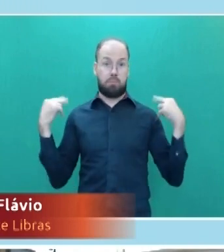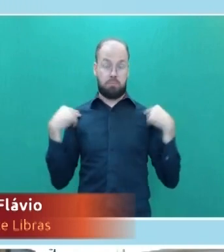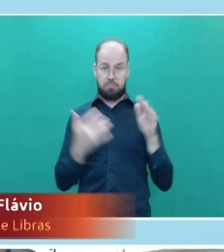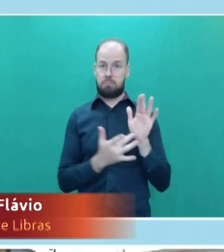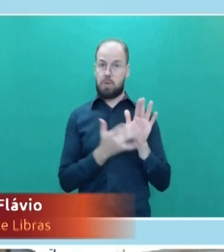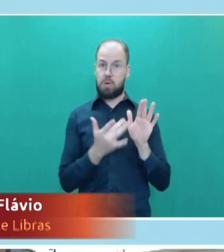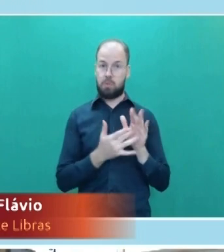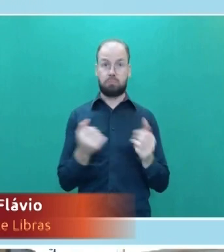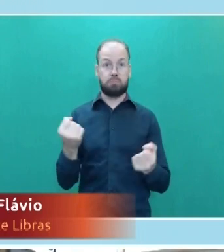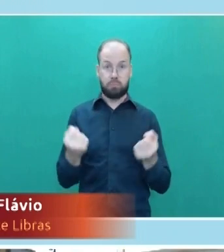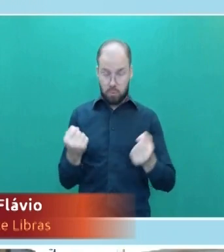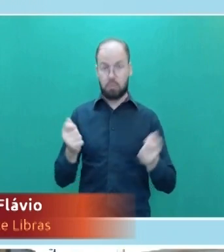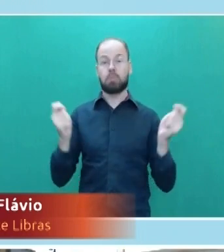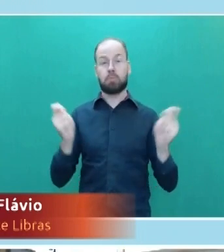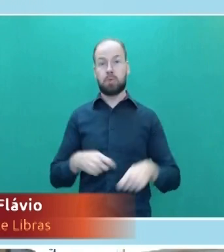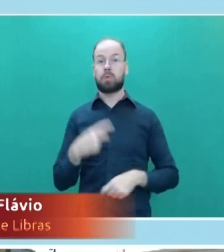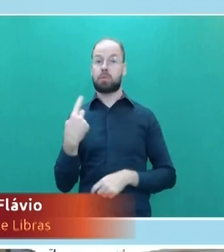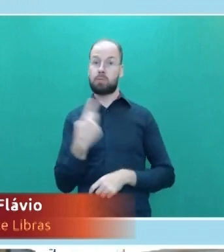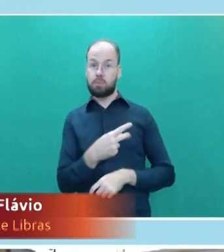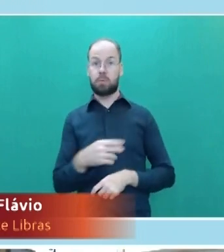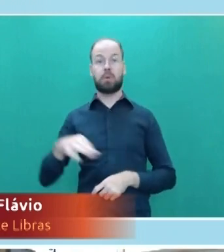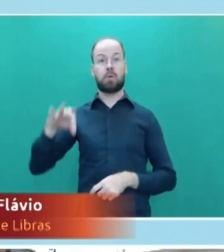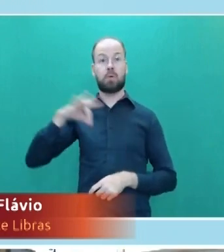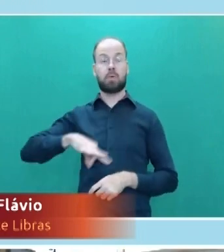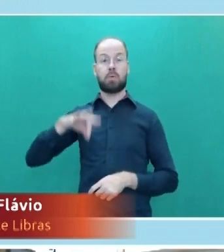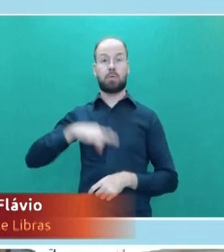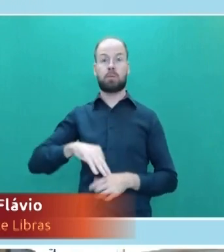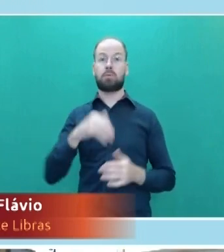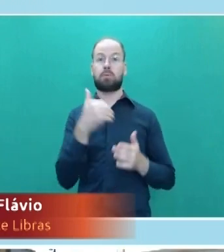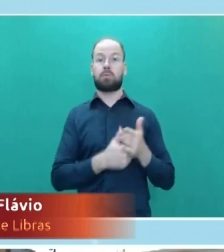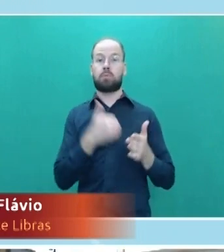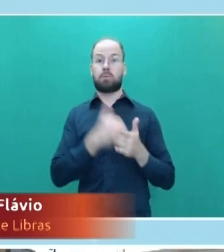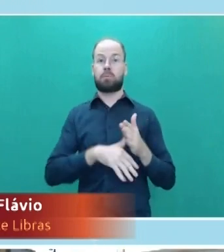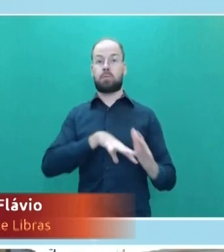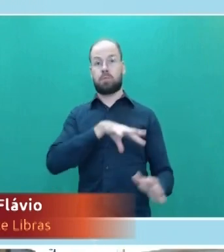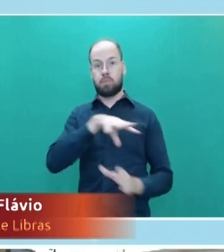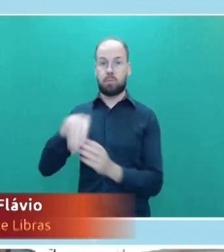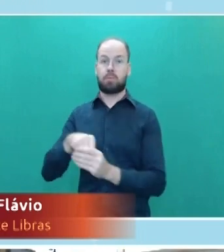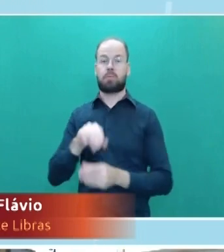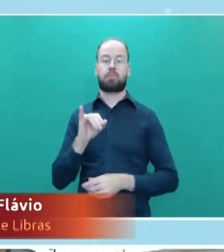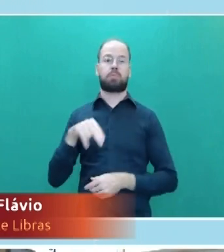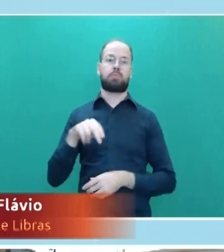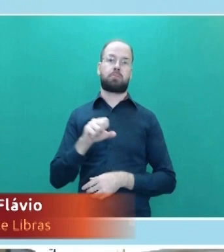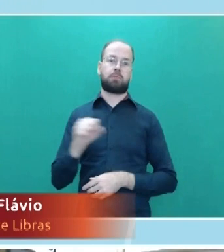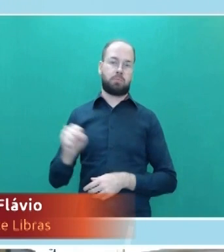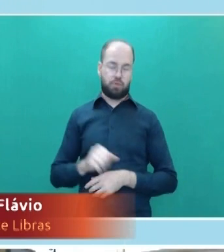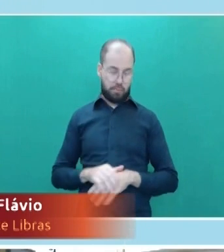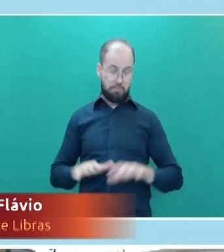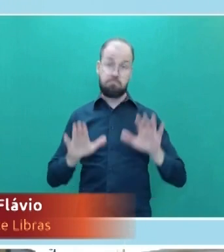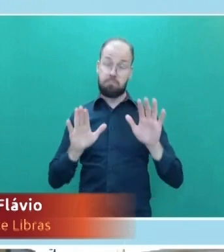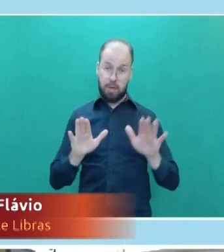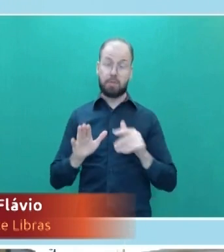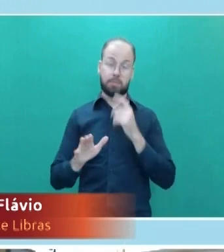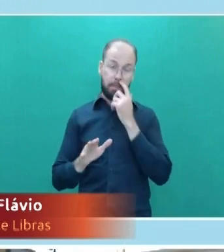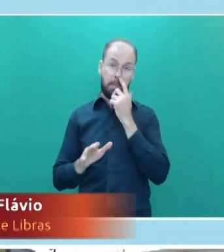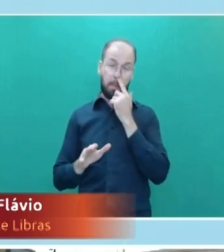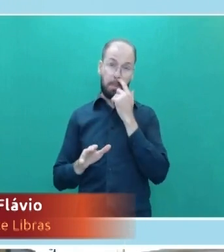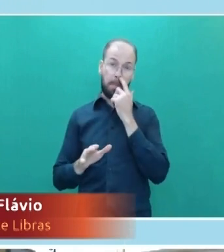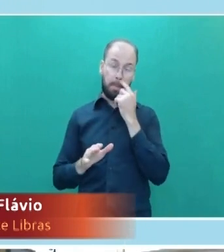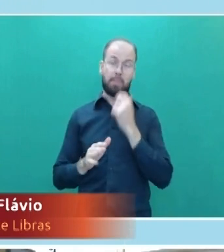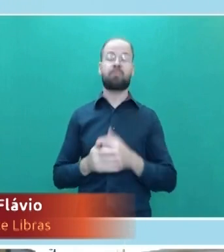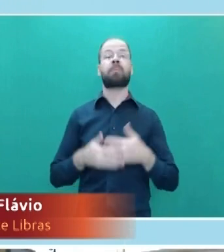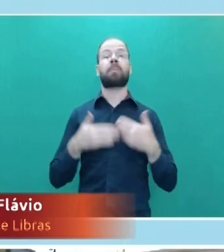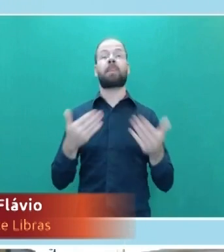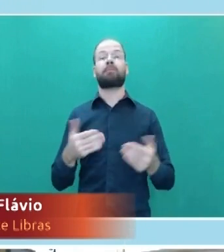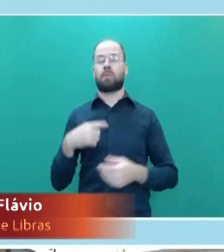quiser descontar uma parte dos seus ganhos e colocar no INSS. Né? Mas aí, qual é a linha que a